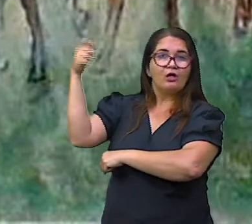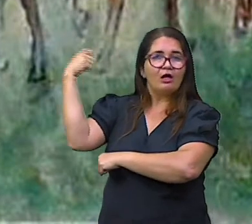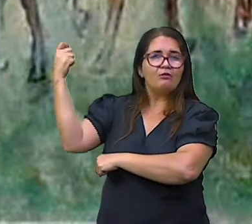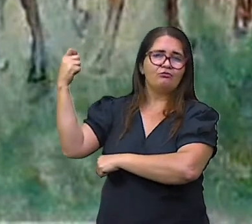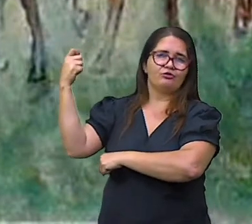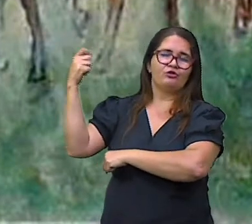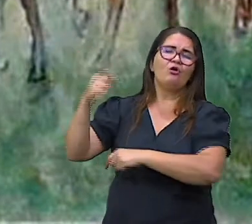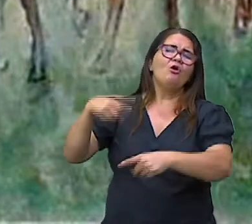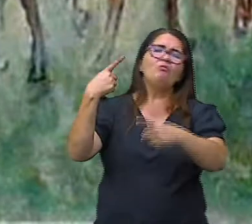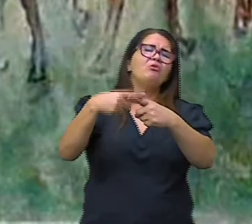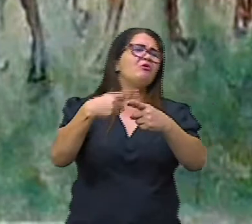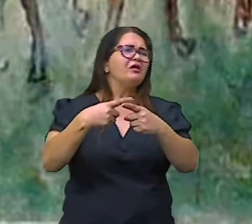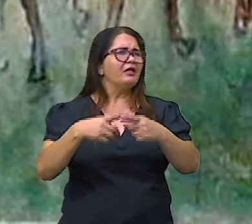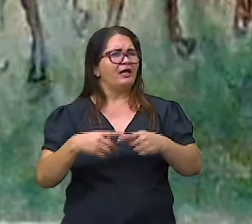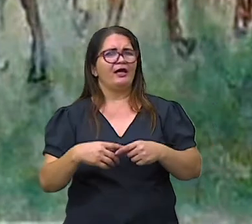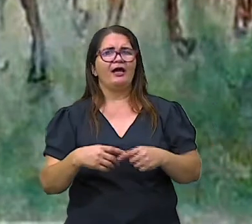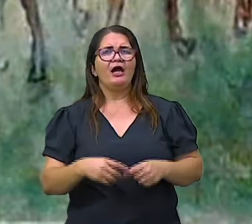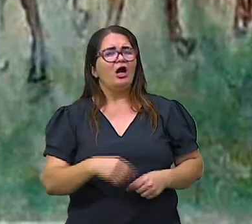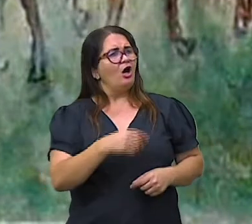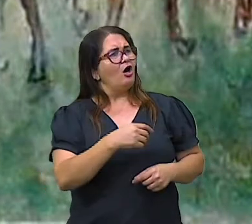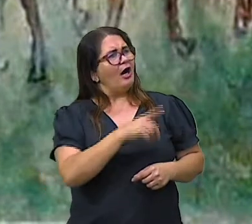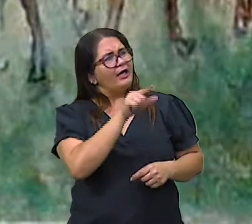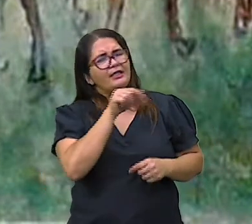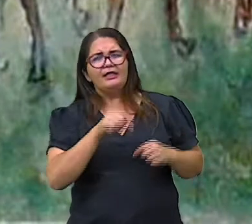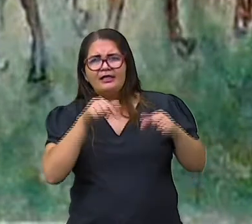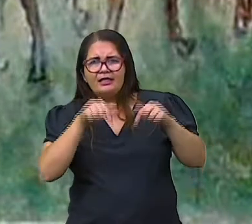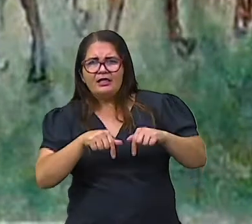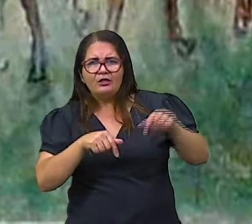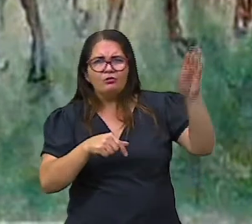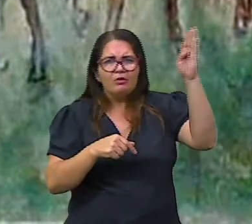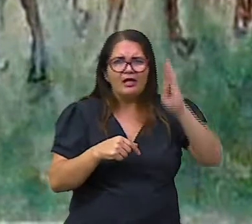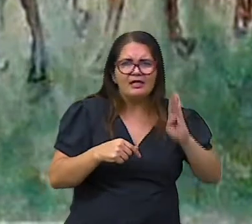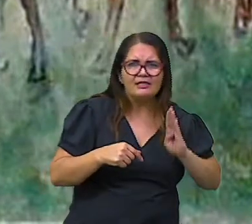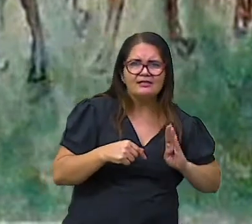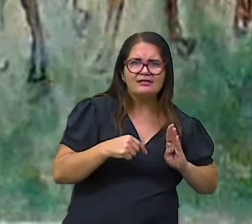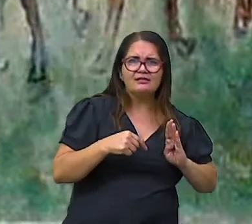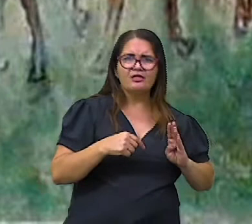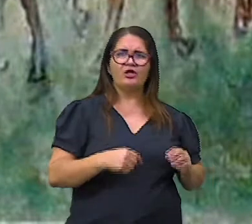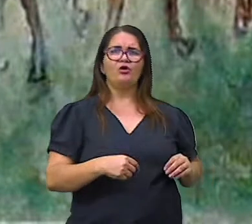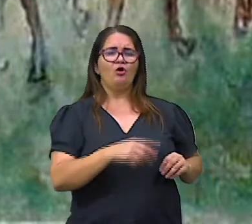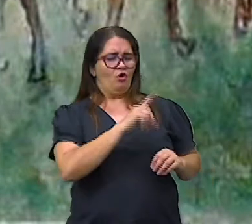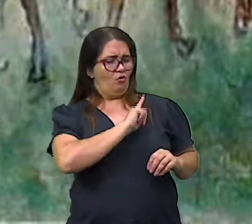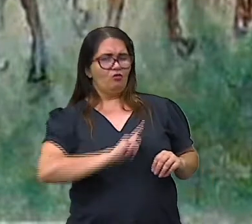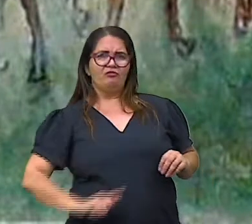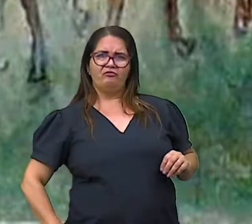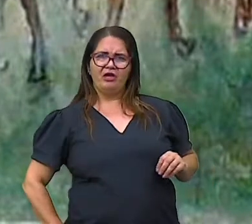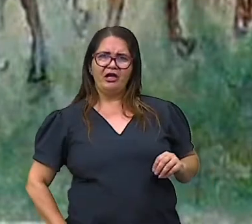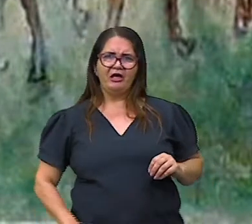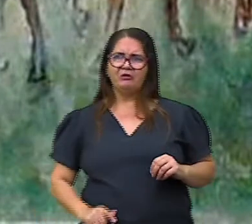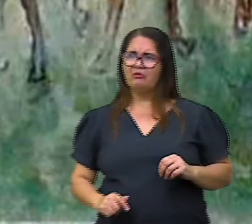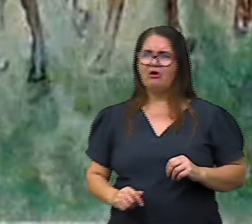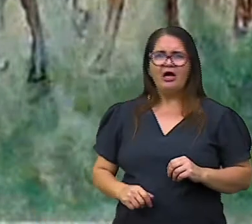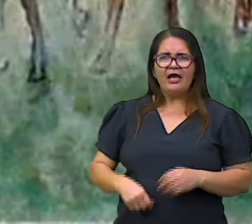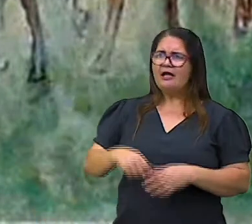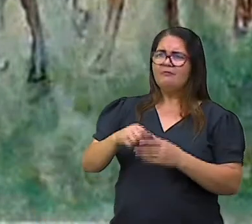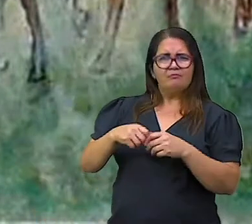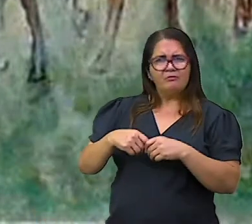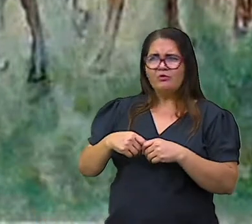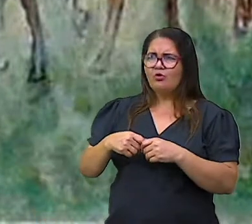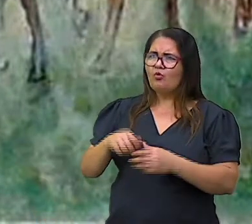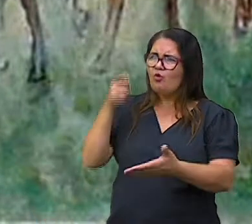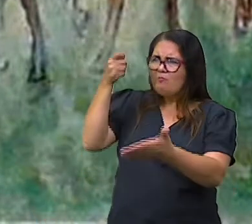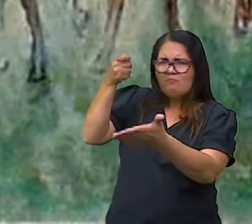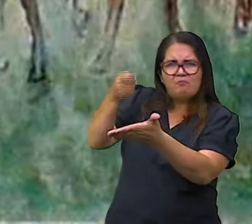brasileiro. O seu principal produto era o charque ou a carne seca. Era vendido como o